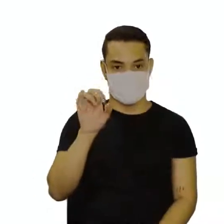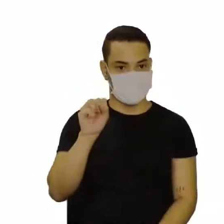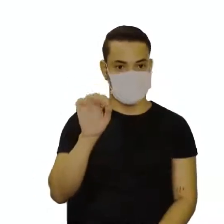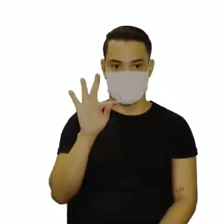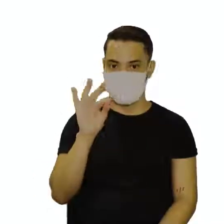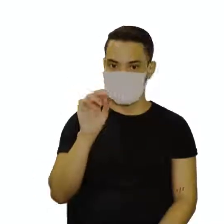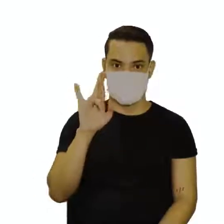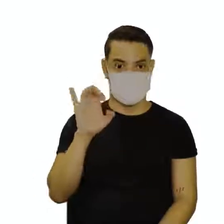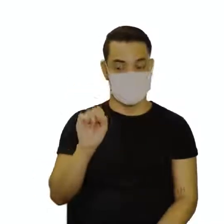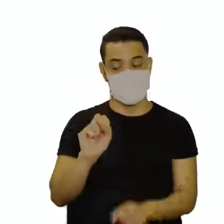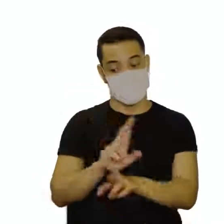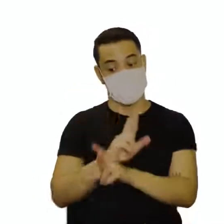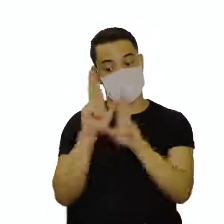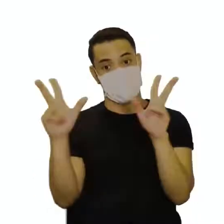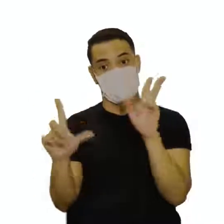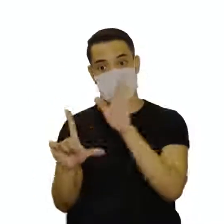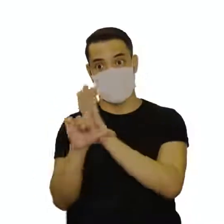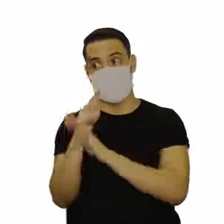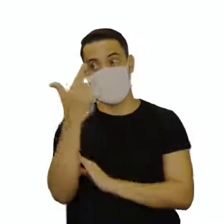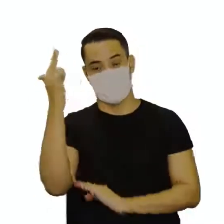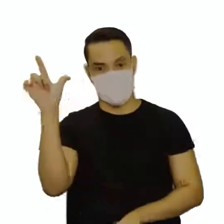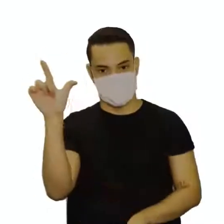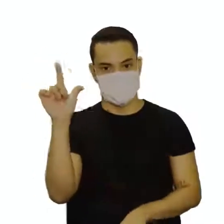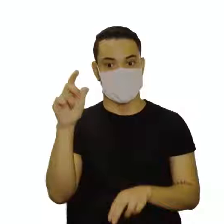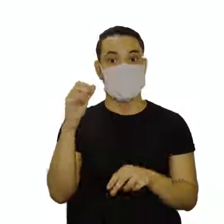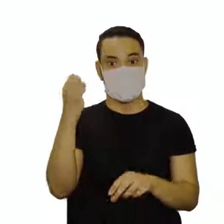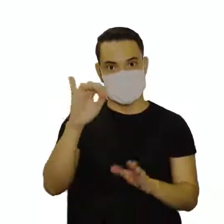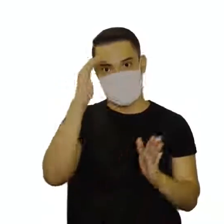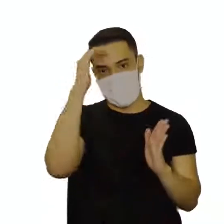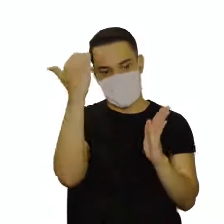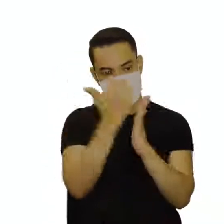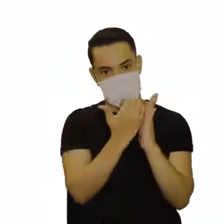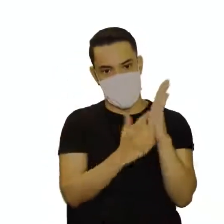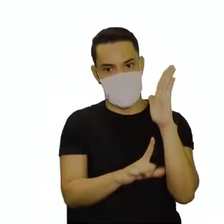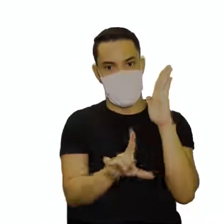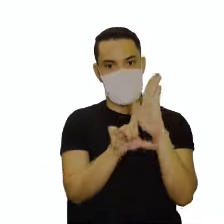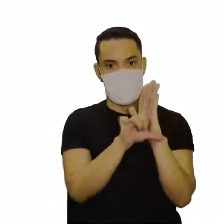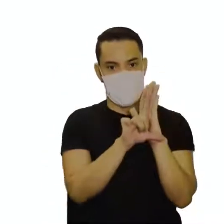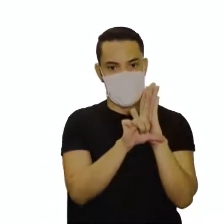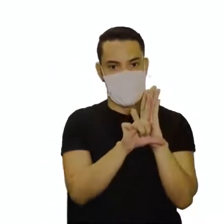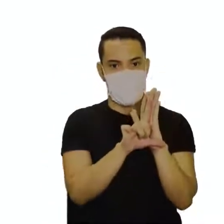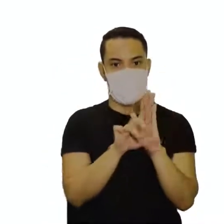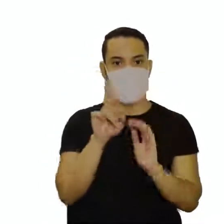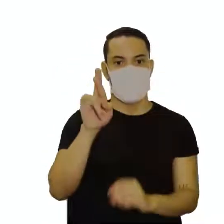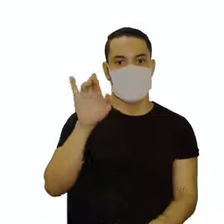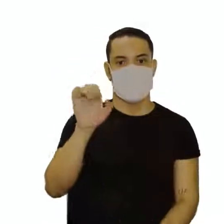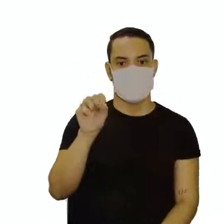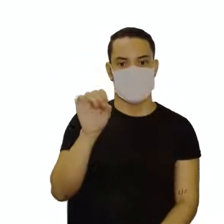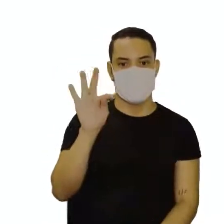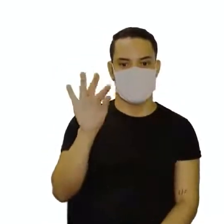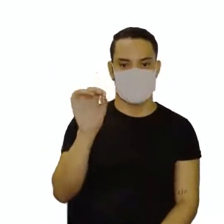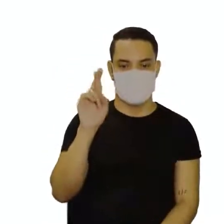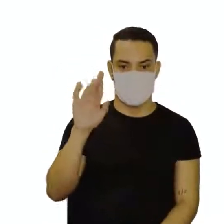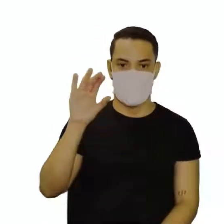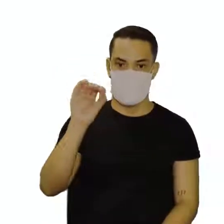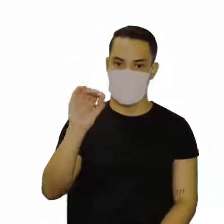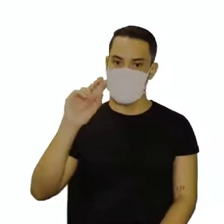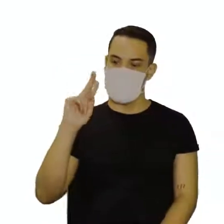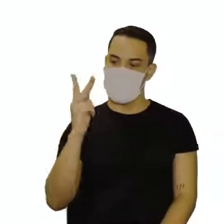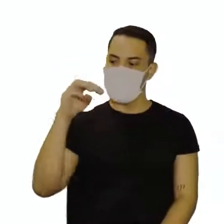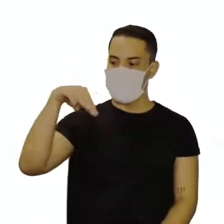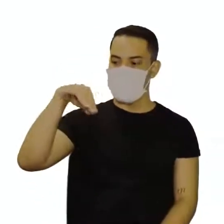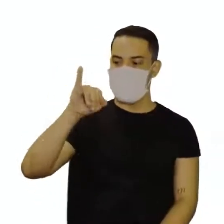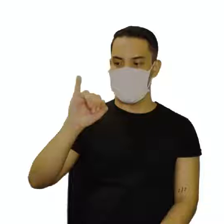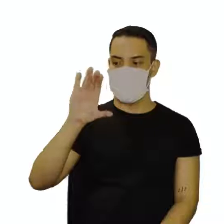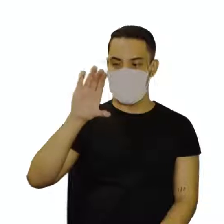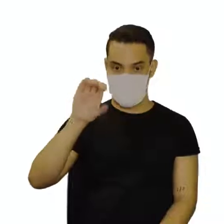cuidado. Quando ela é obedecida, o resistor é dito resistor ômico. Então, quando